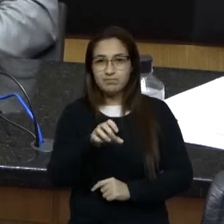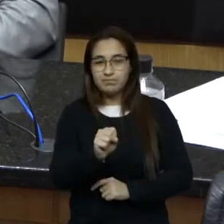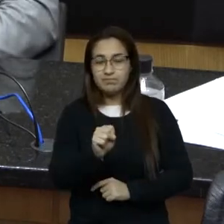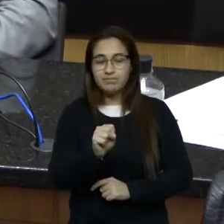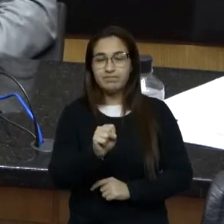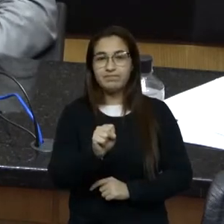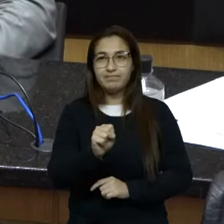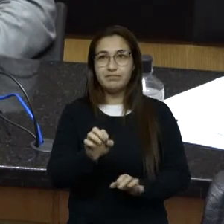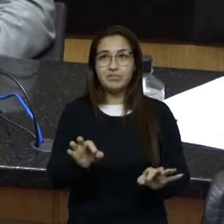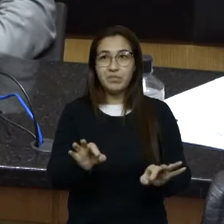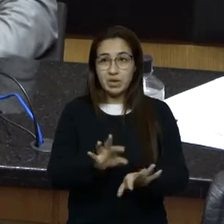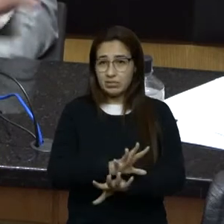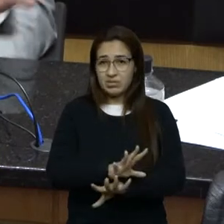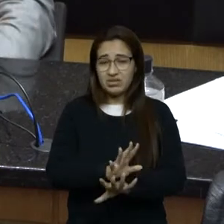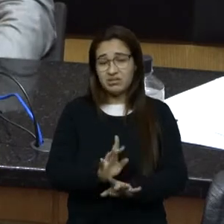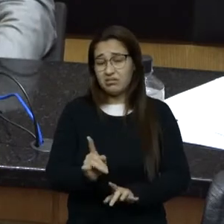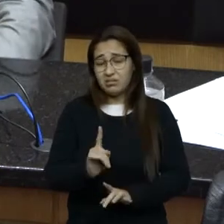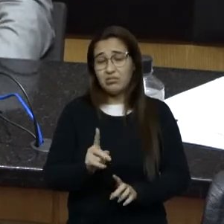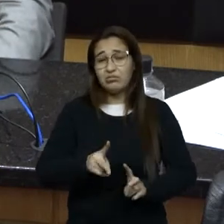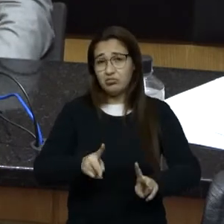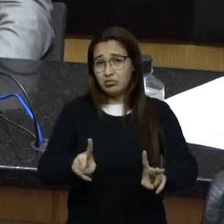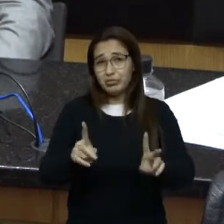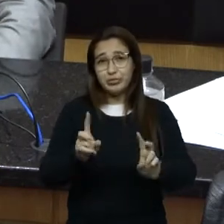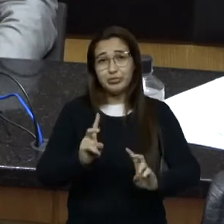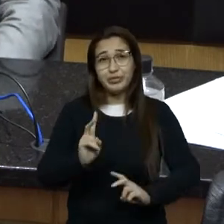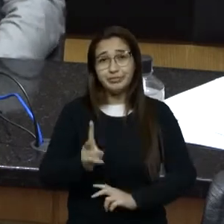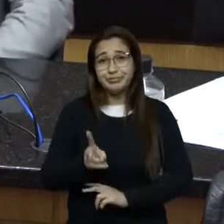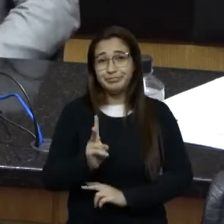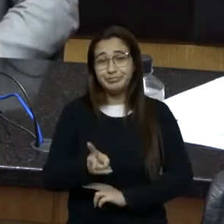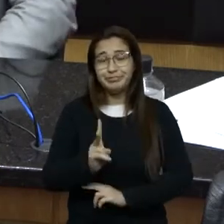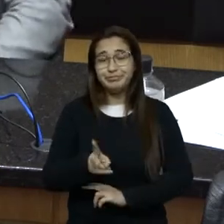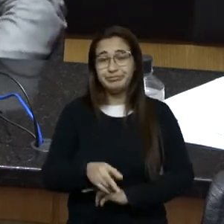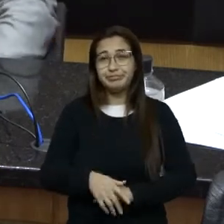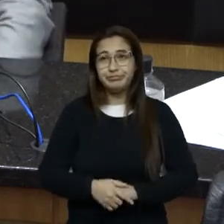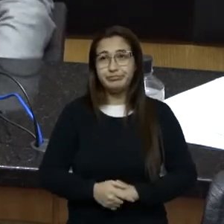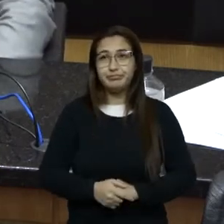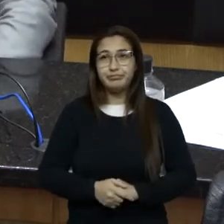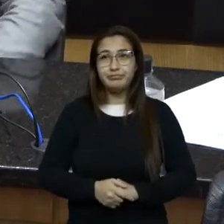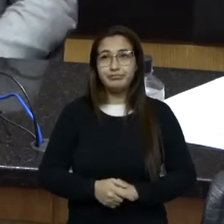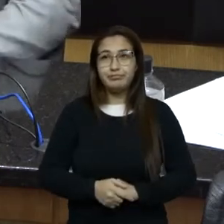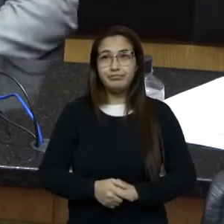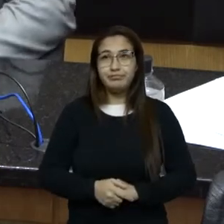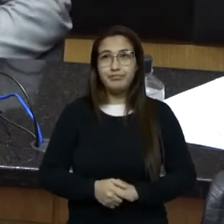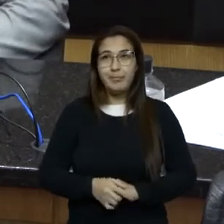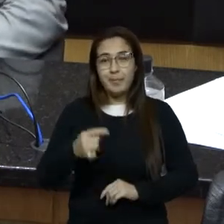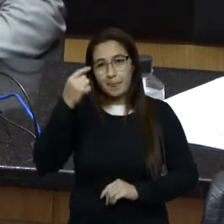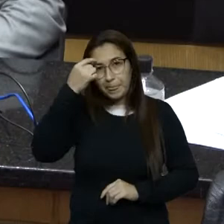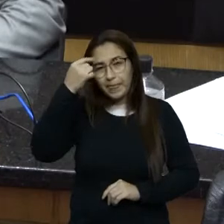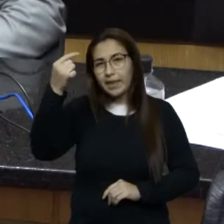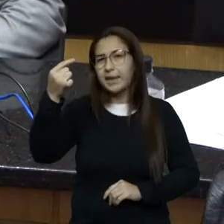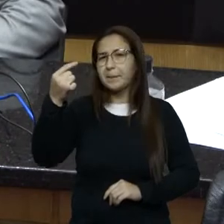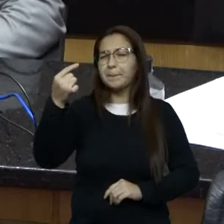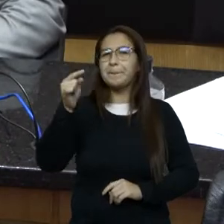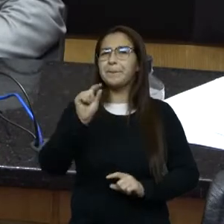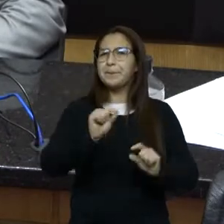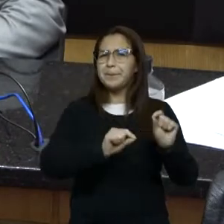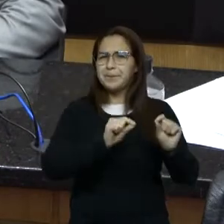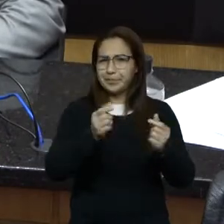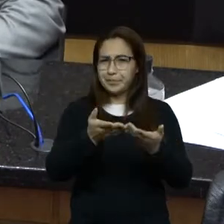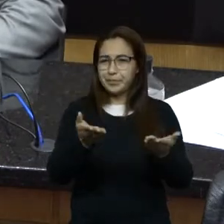e vai acabar não ela vai controlar exigido Ah mas eu quero lembrar vossas excelências